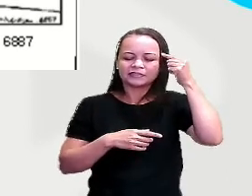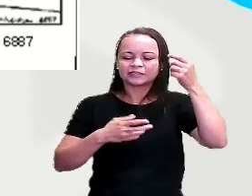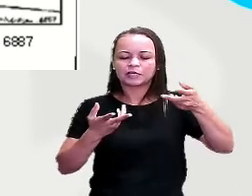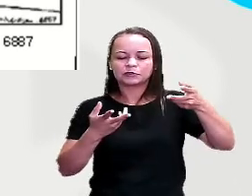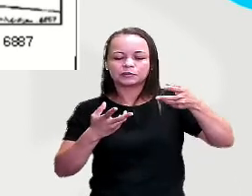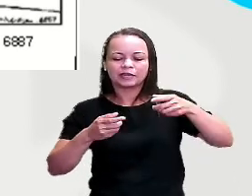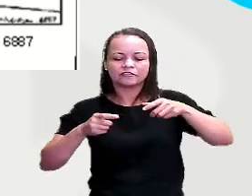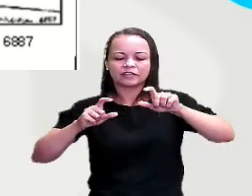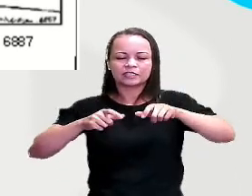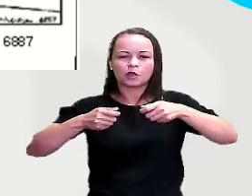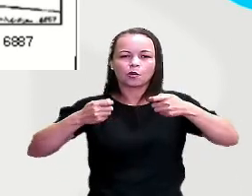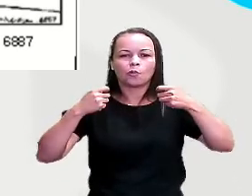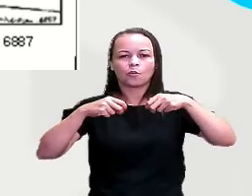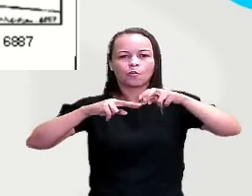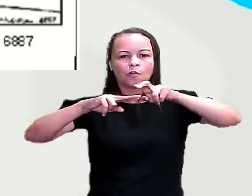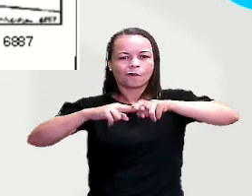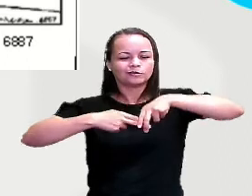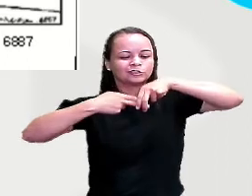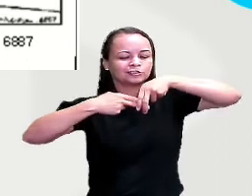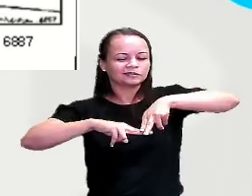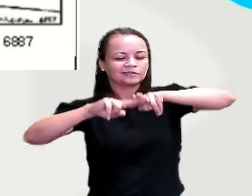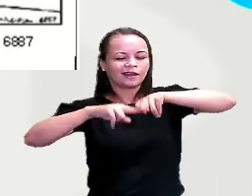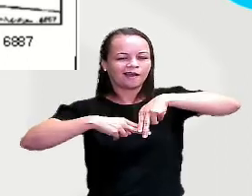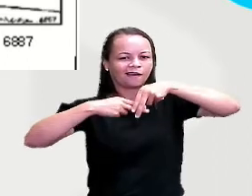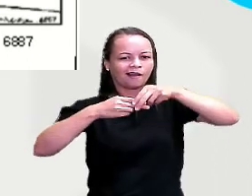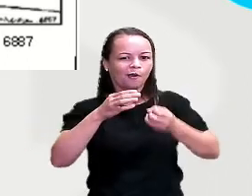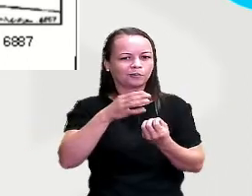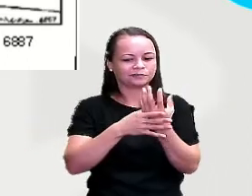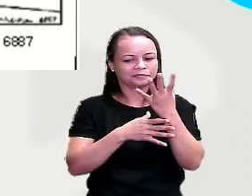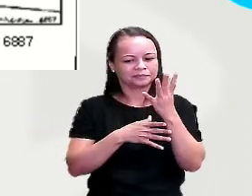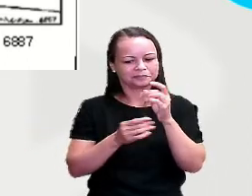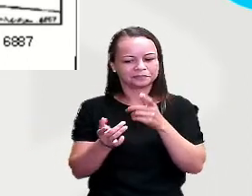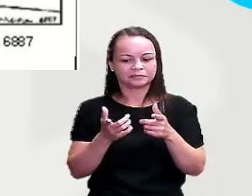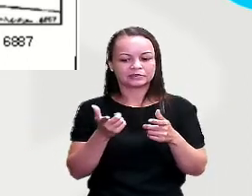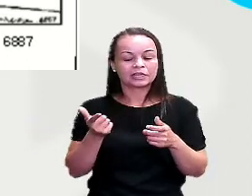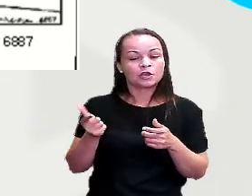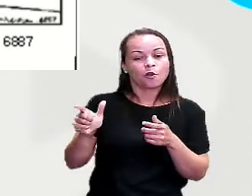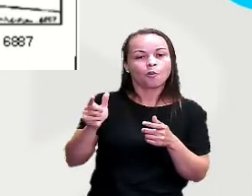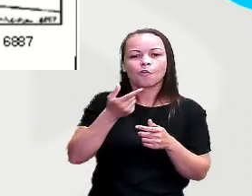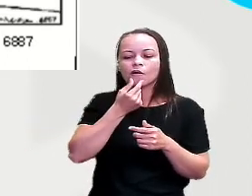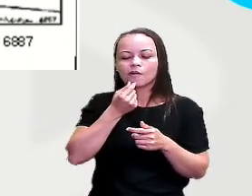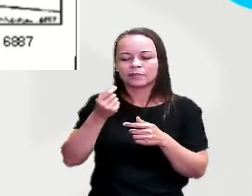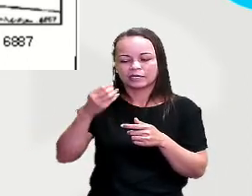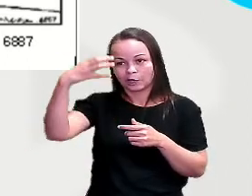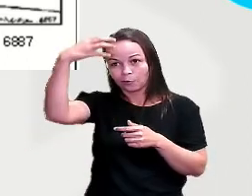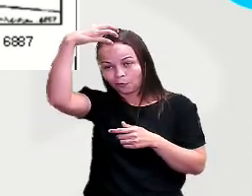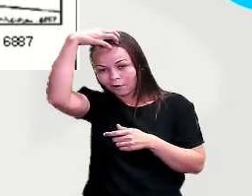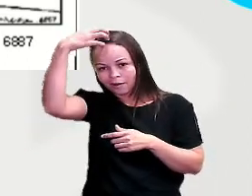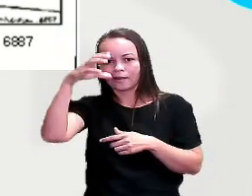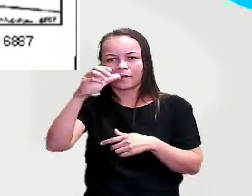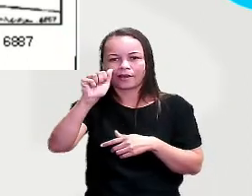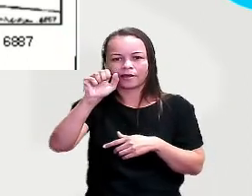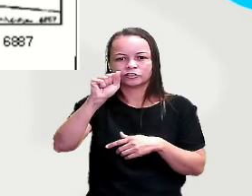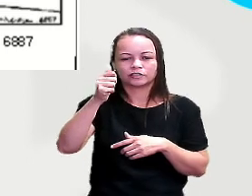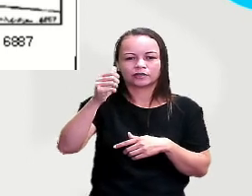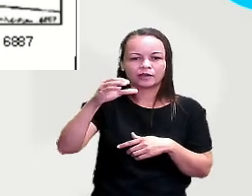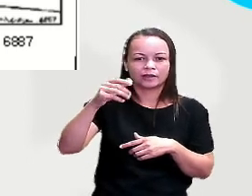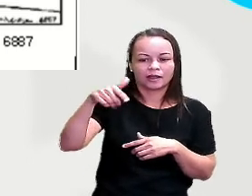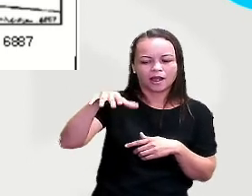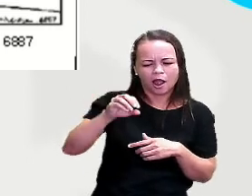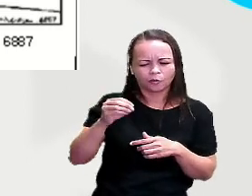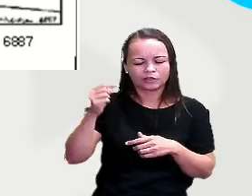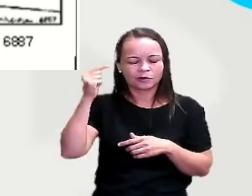Já Cascão, como a gente conhece bem esse menino, ele não gosta de tomar banho, não gosta de água, não gosta de nada. Então ele ficou ali pensando,